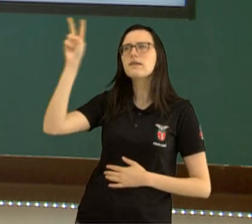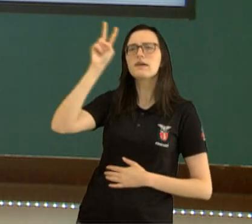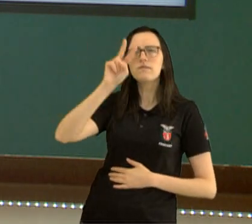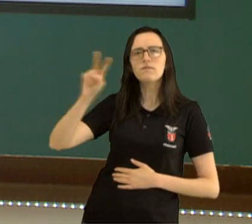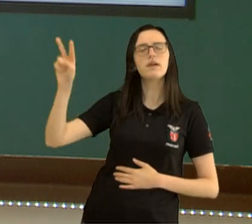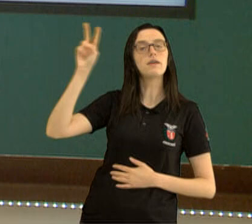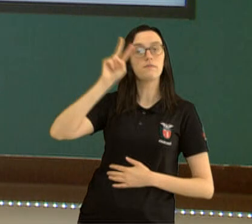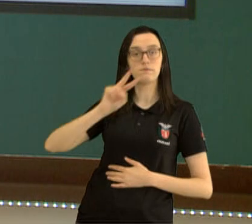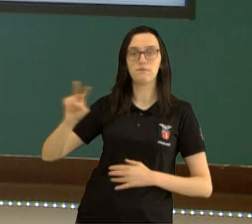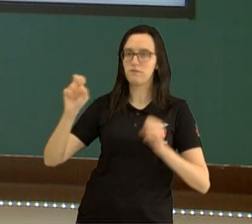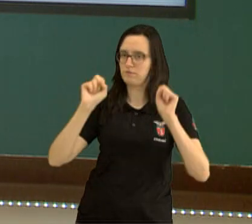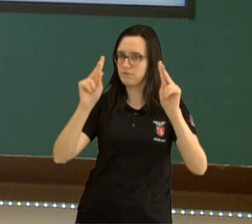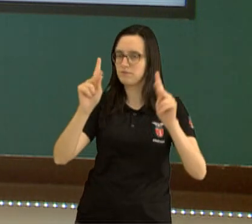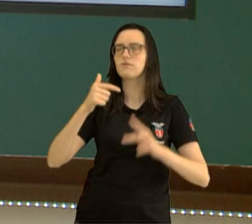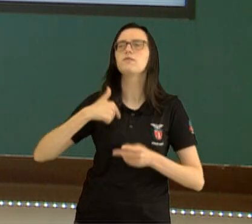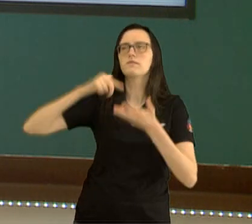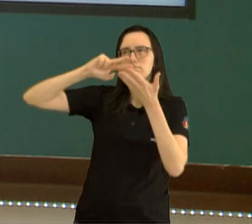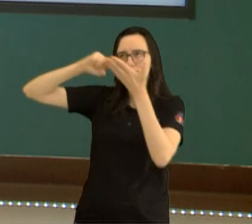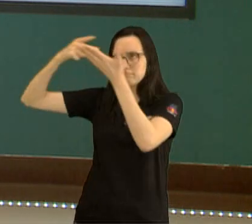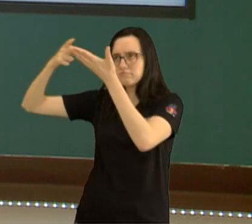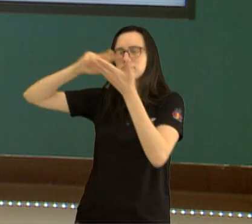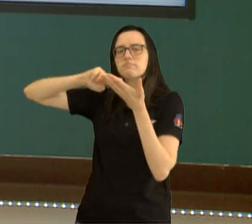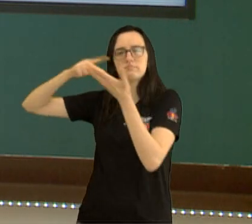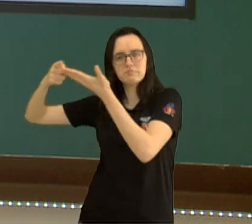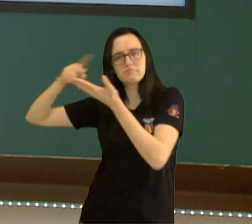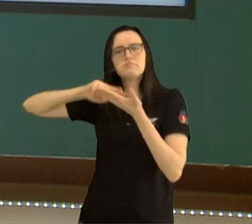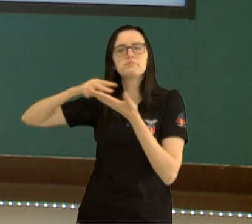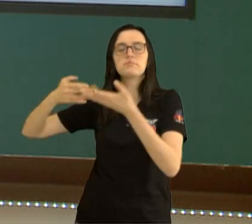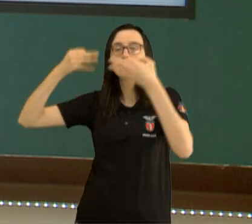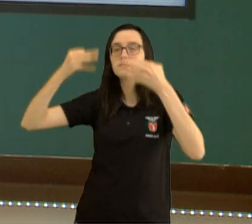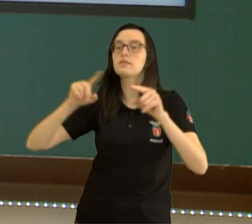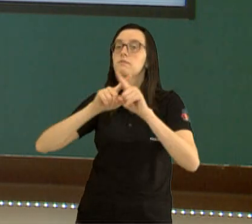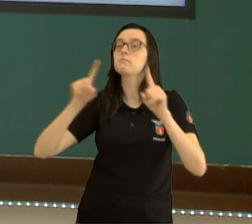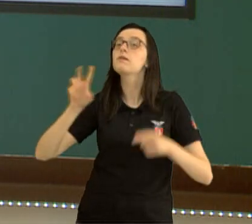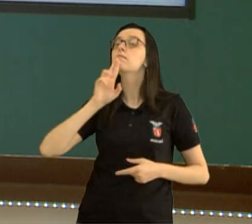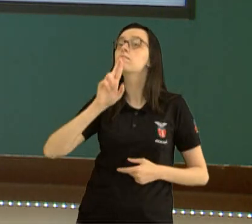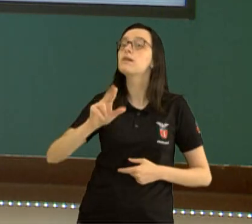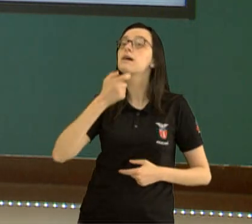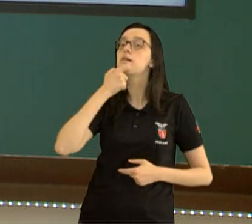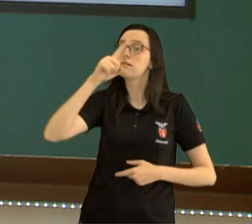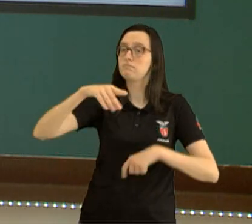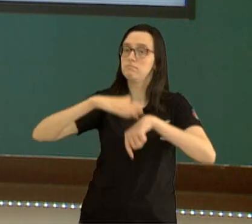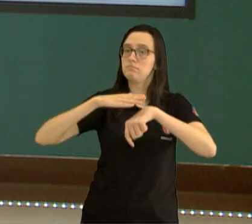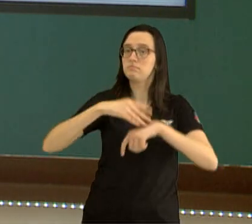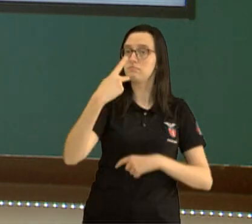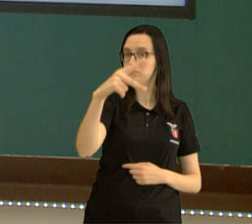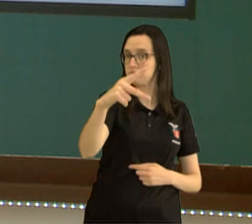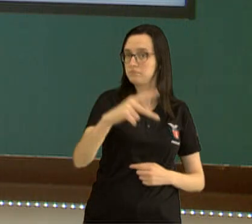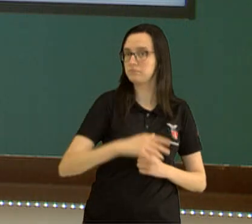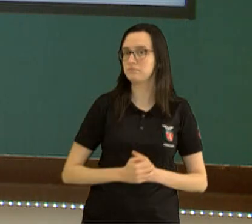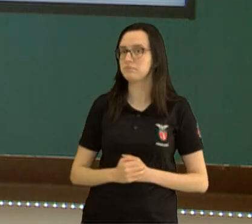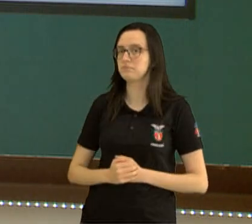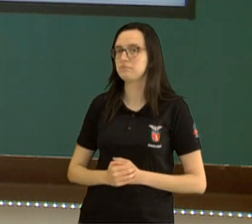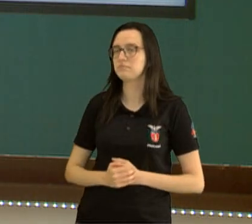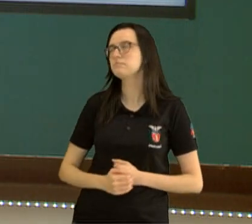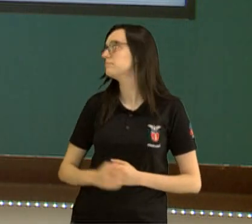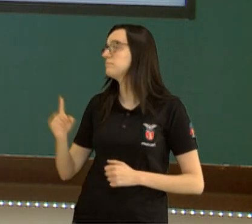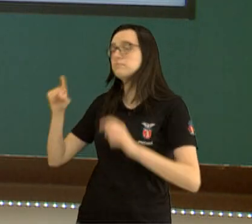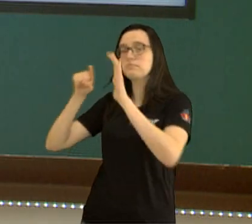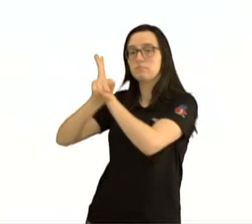tá? Farei as traduções devidas aqui, entretanto a resposta em inglês fica aí por conta de vocês. Number